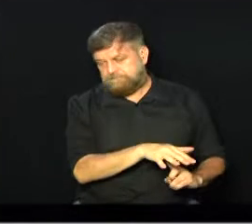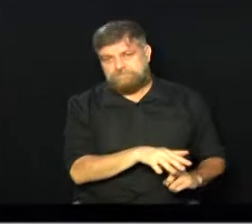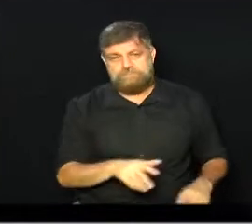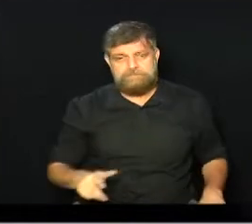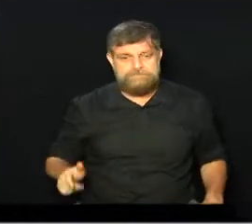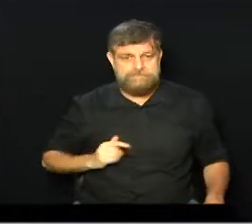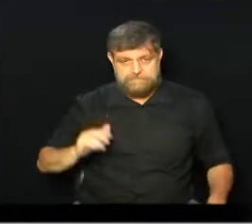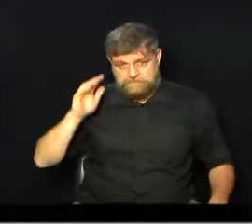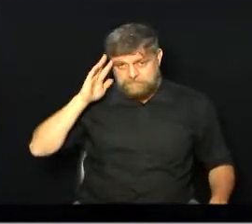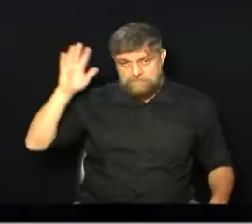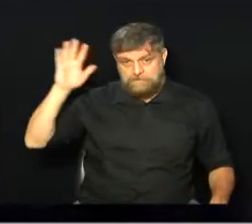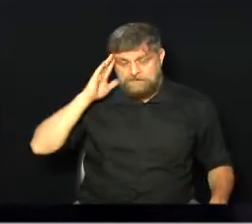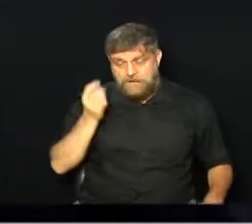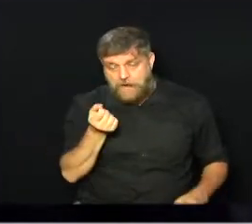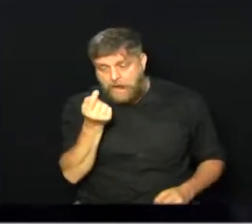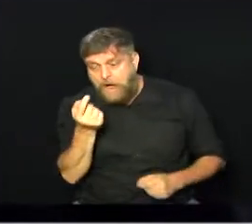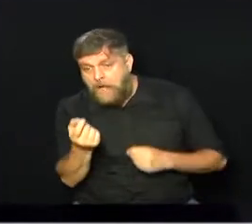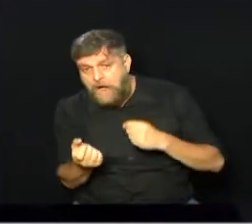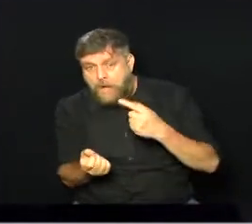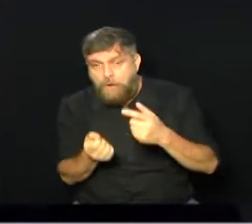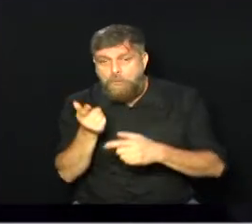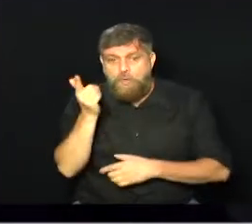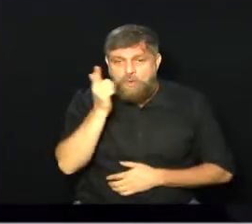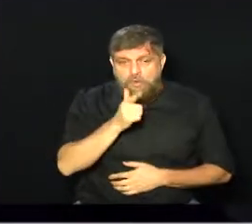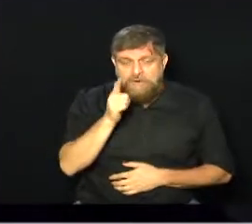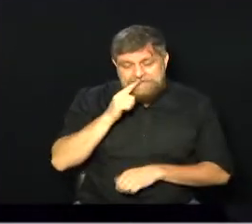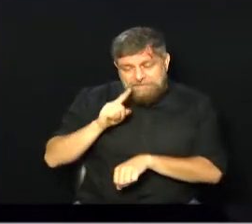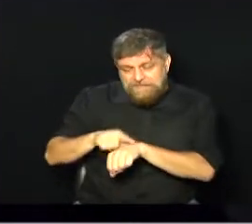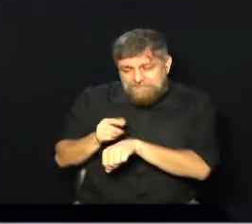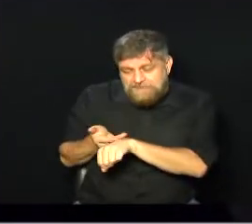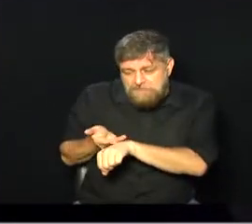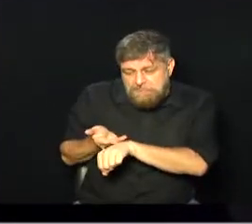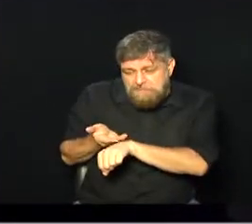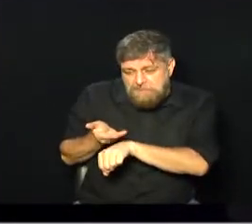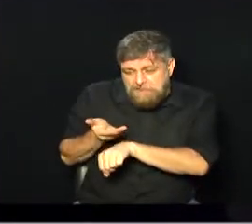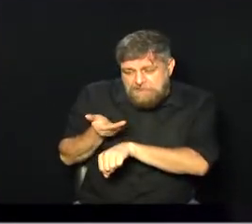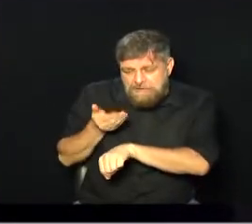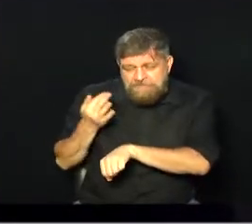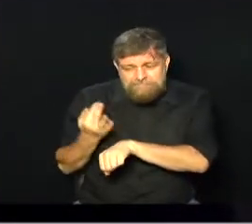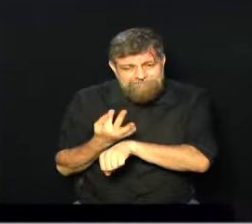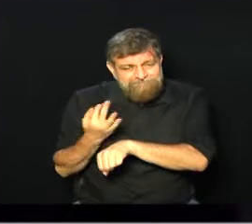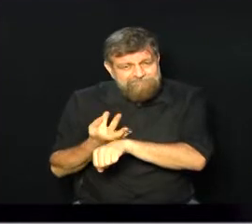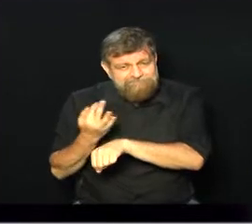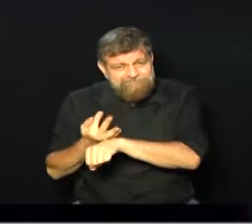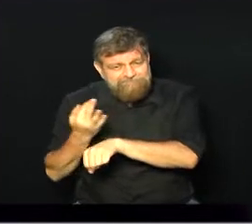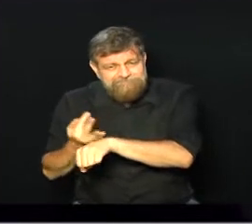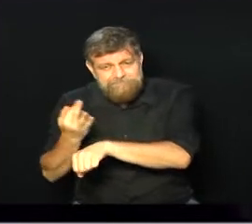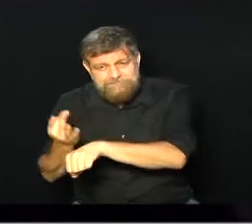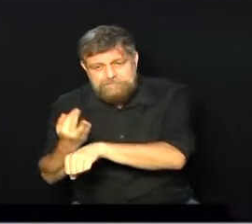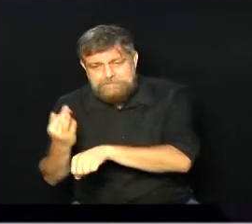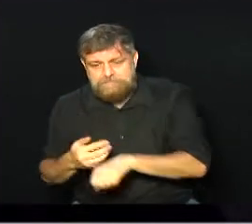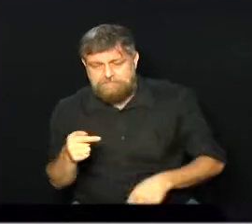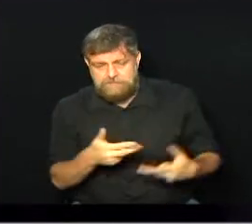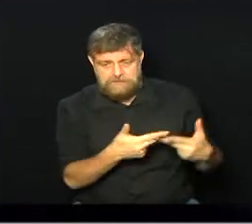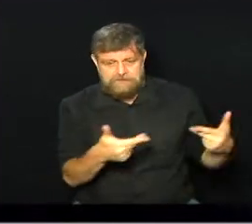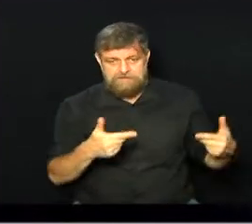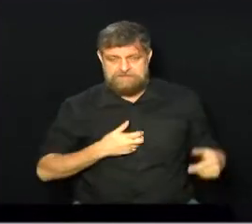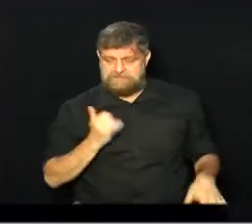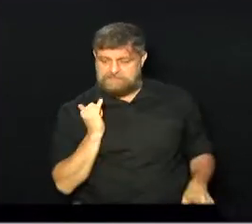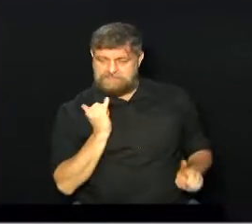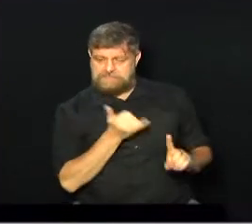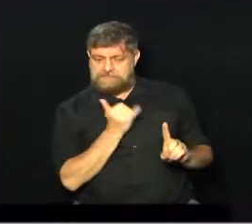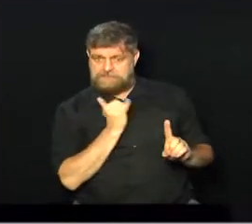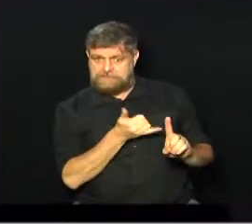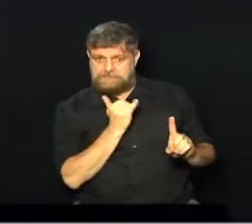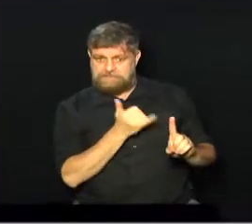dizem. Alguns ainda conseguem levar mais tempo por dedicação. Então, é uma coisa que eu bato muito com os atletas,